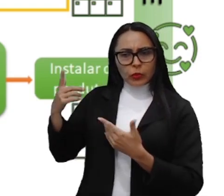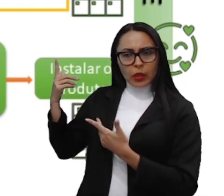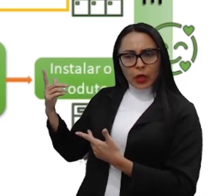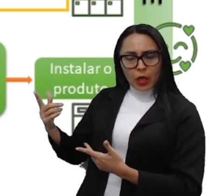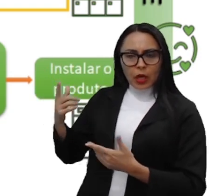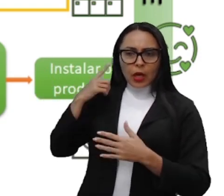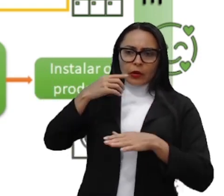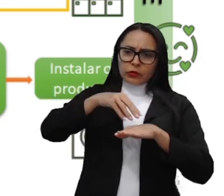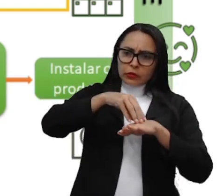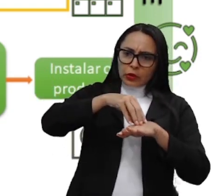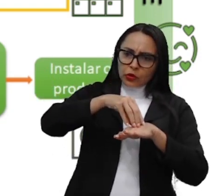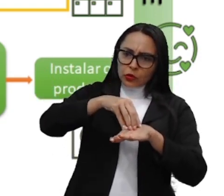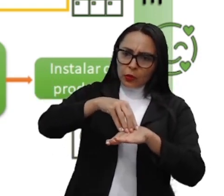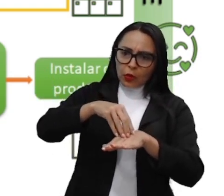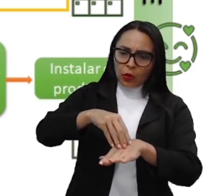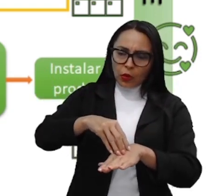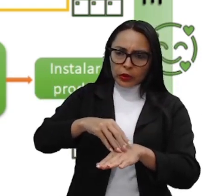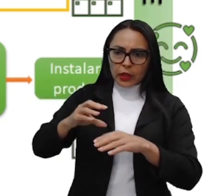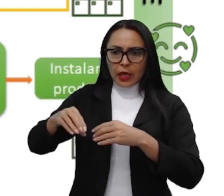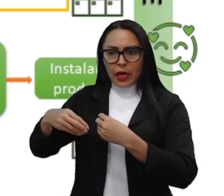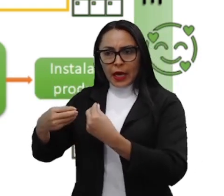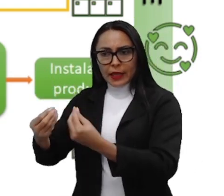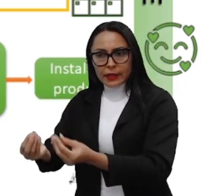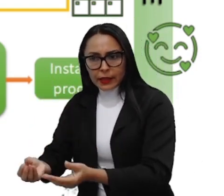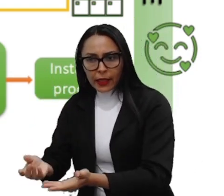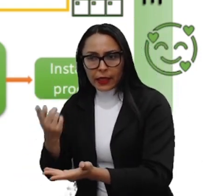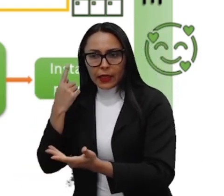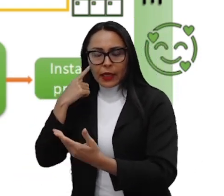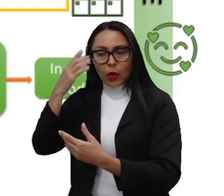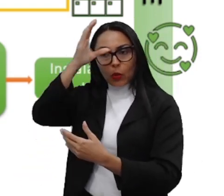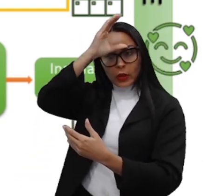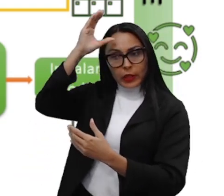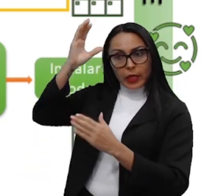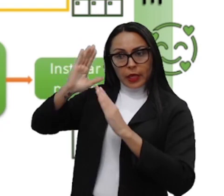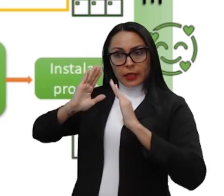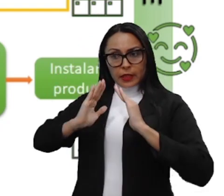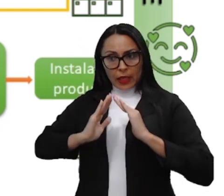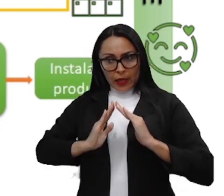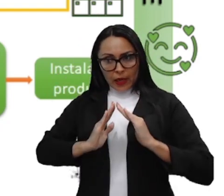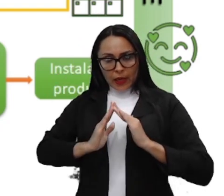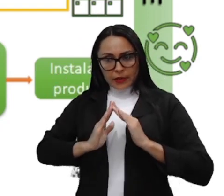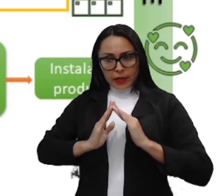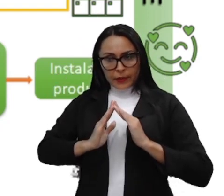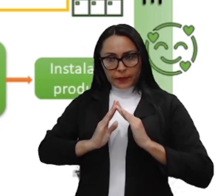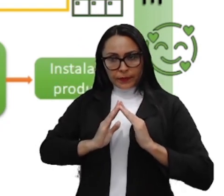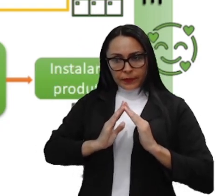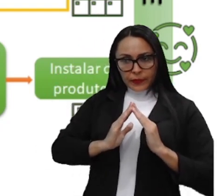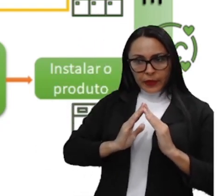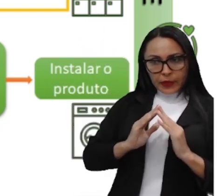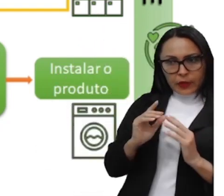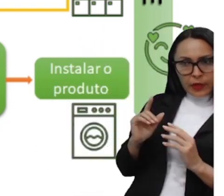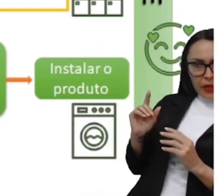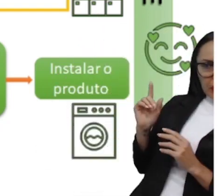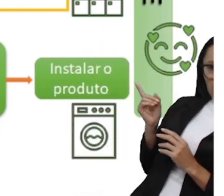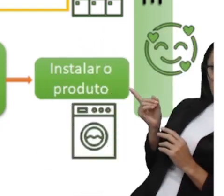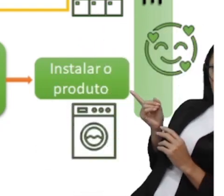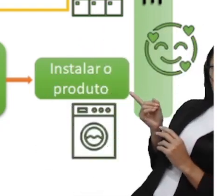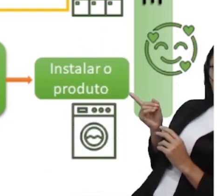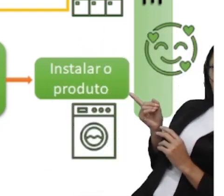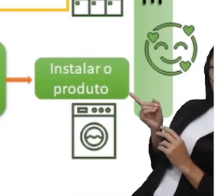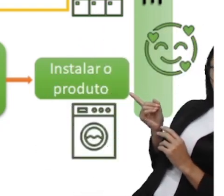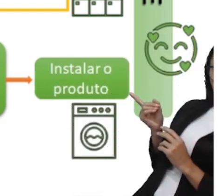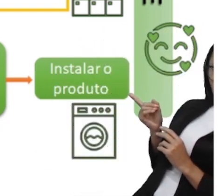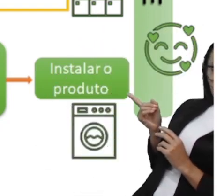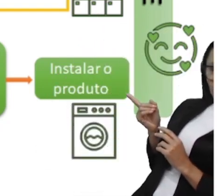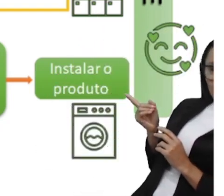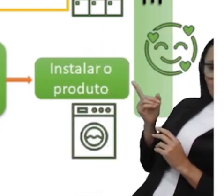acontece, a entrega é feita do produto ao cliente e, eventualmente, na entrega ou